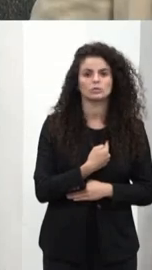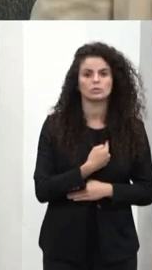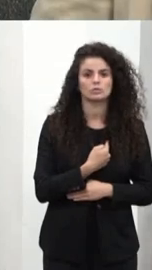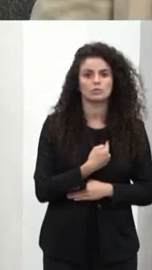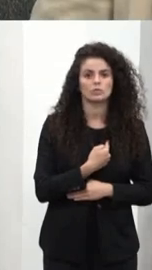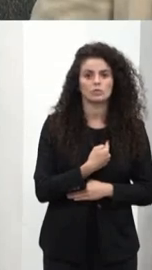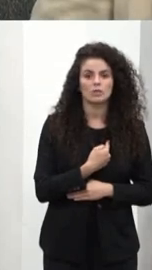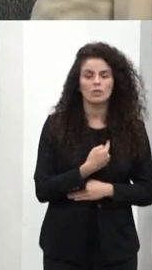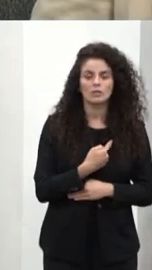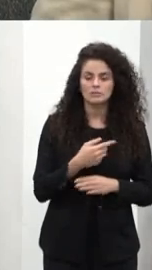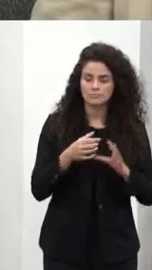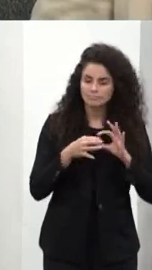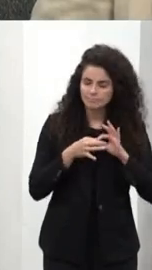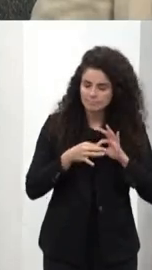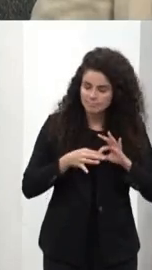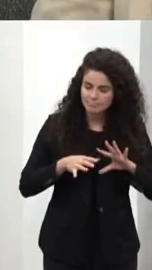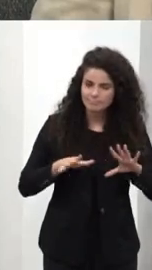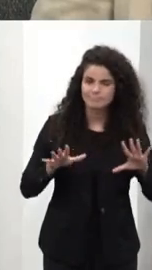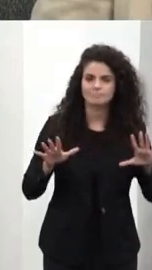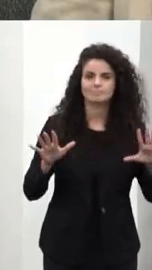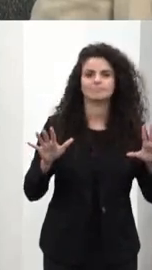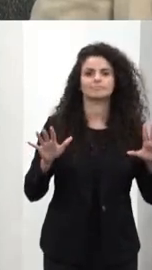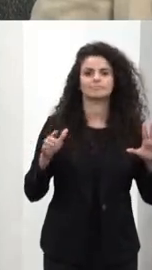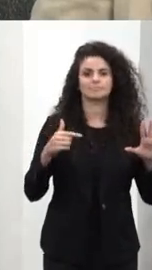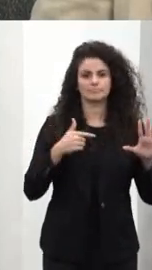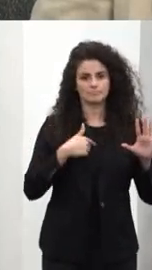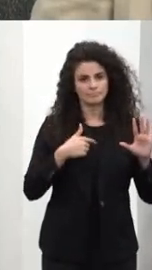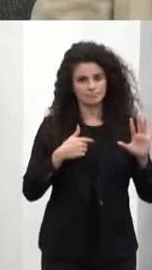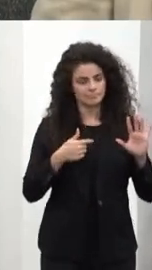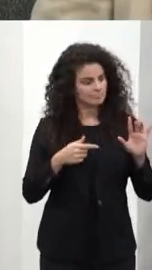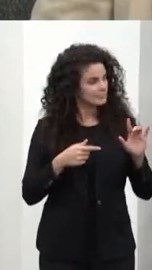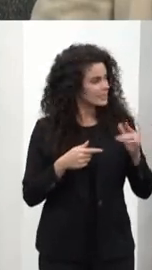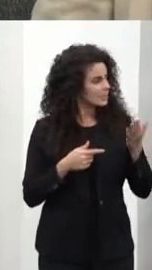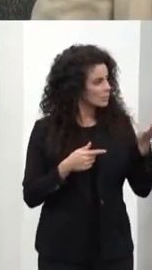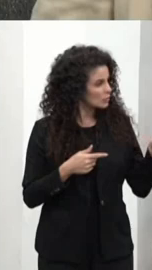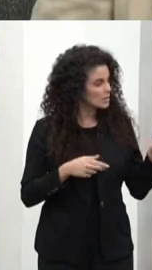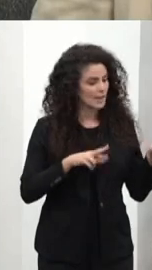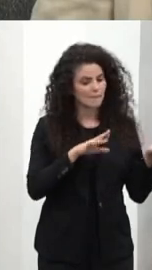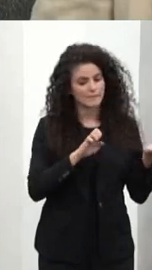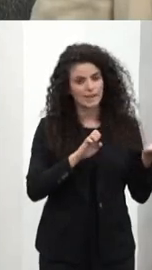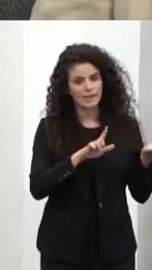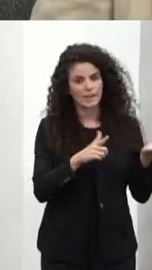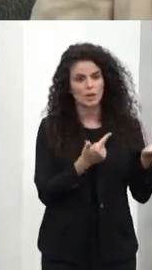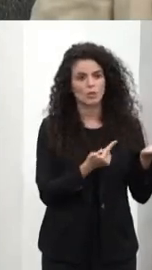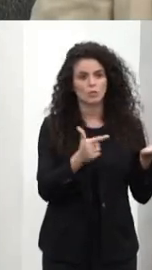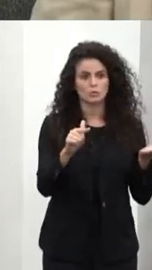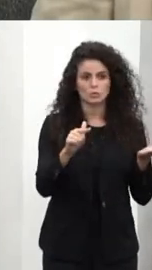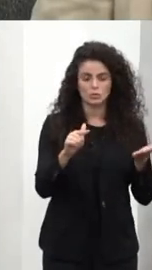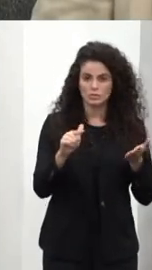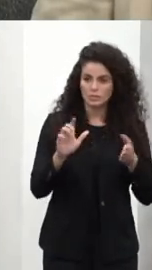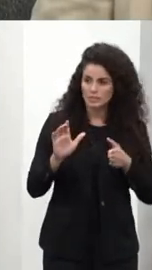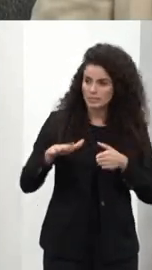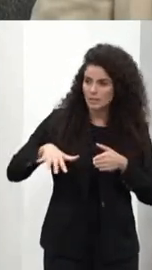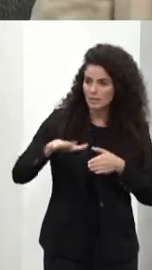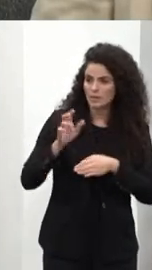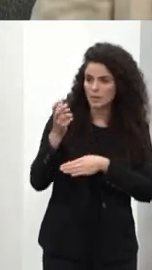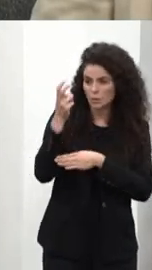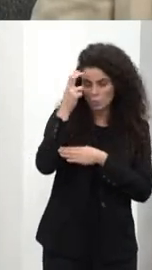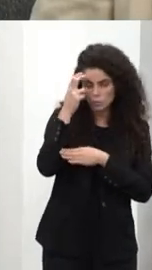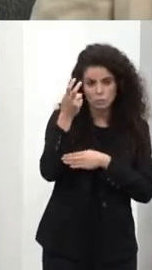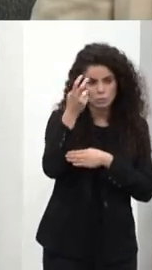muito mesmo é um Rafael toda equipe aqui todas os estudos culturais toda a sociedade civil